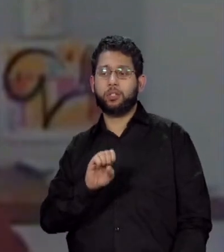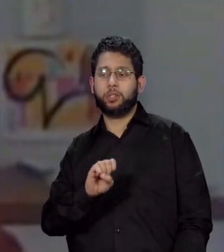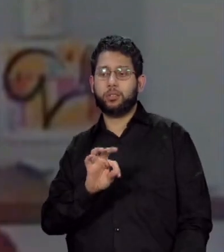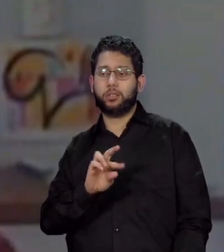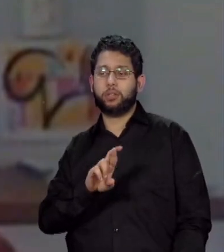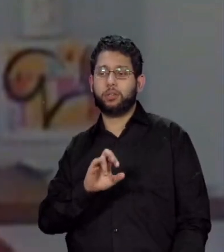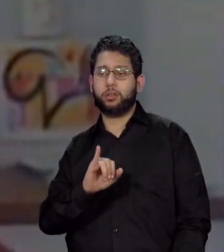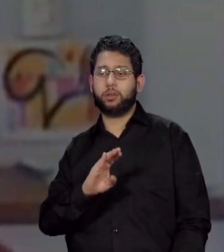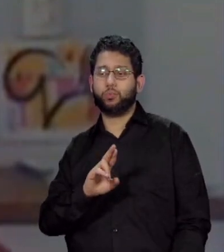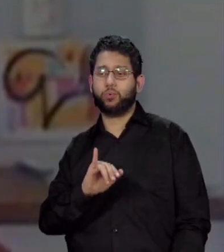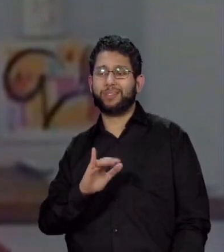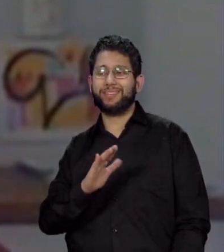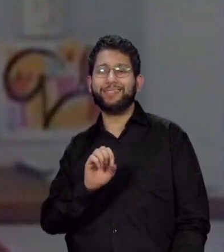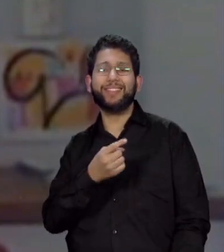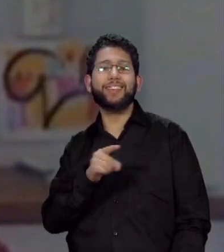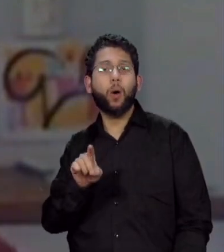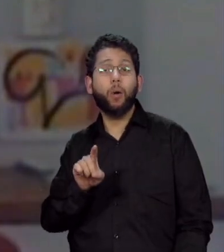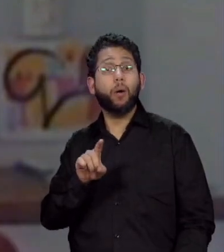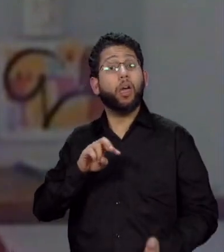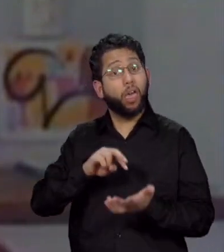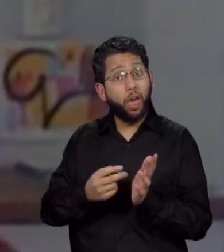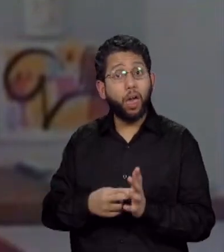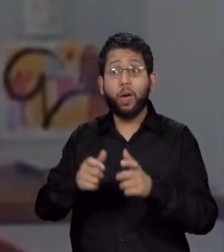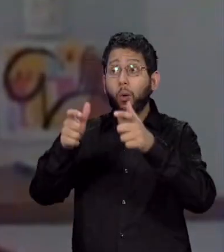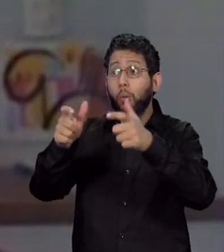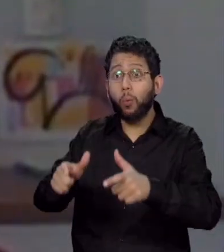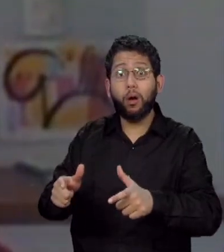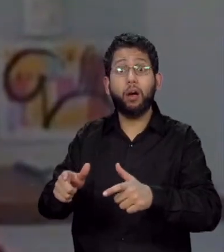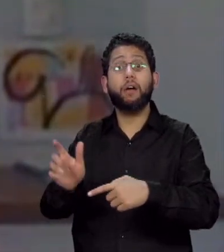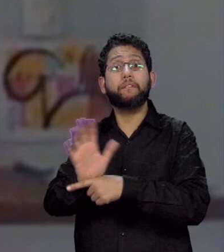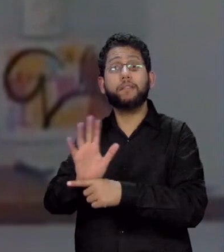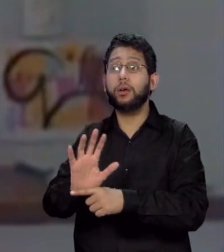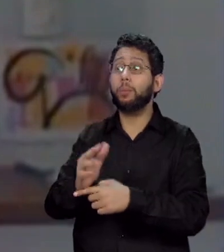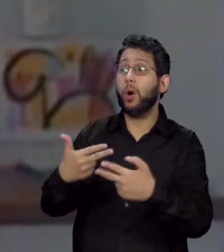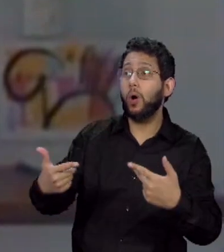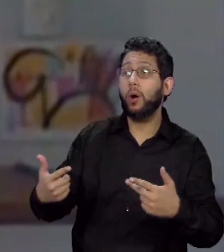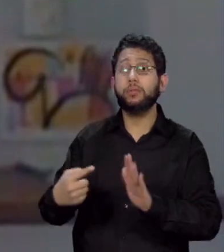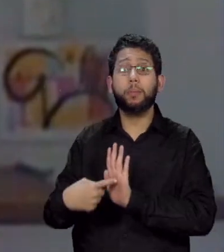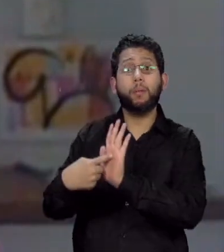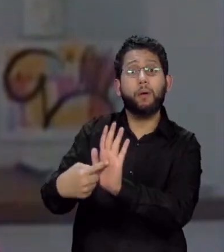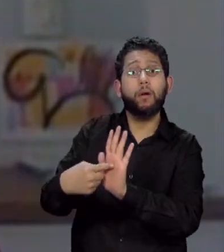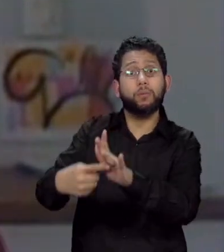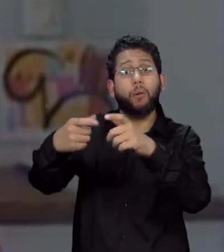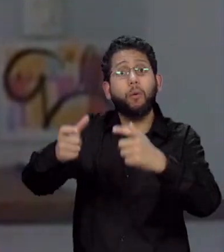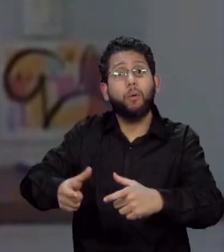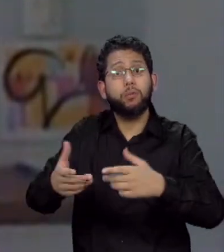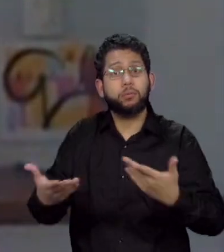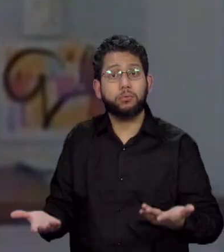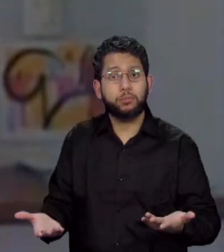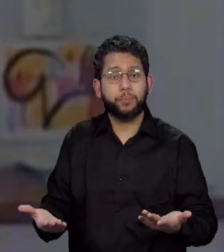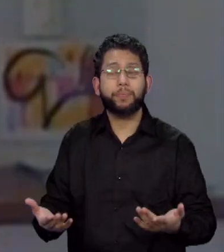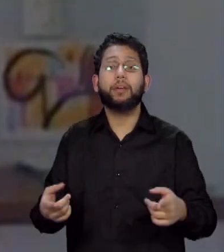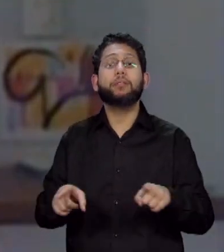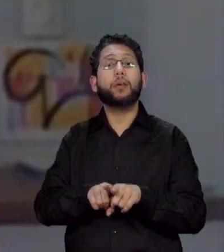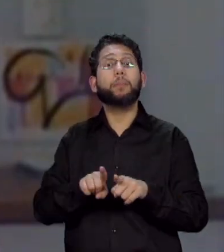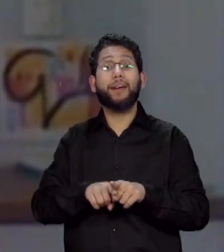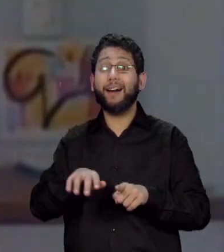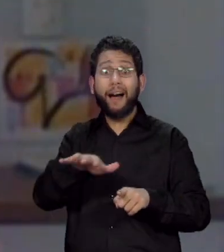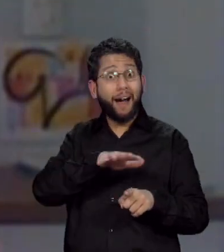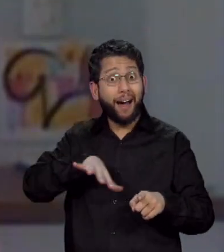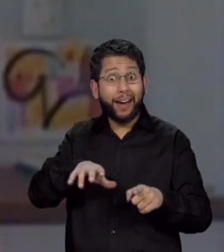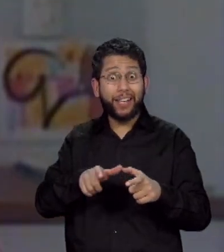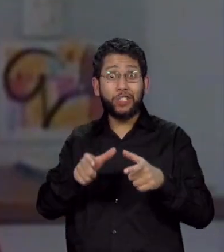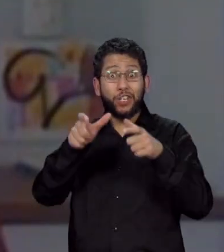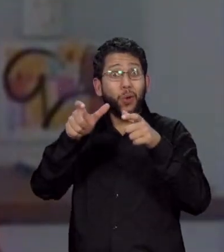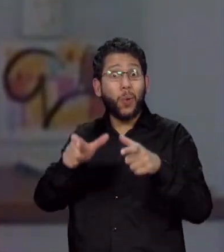tem várias distribuidoras hoje no país, tanto nacionais quanto internacionais, e distribuição é uma área